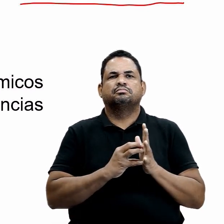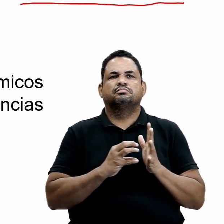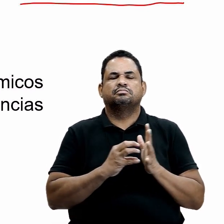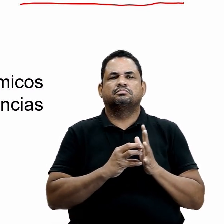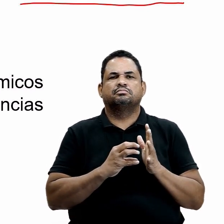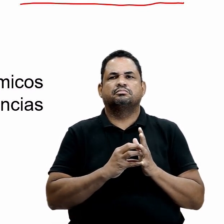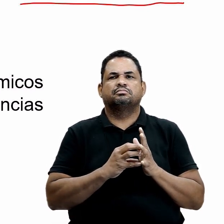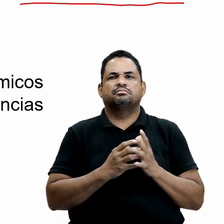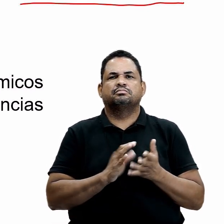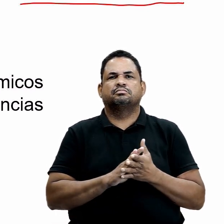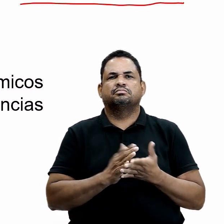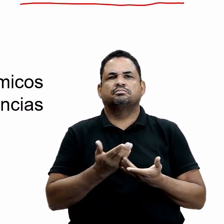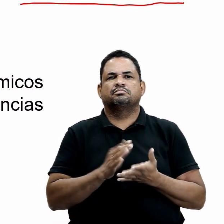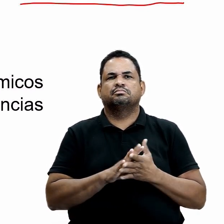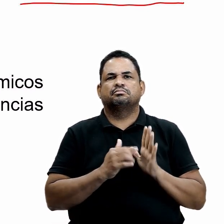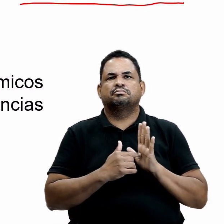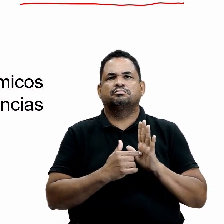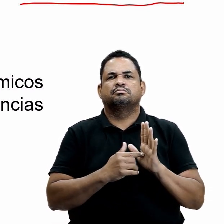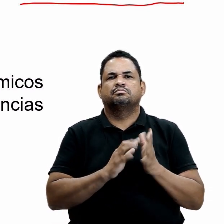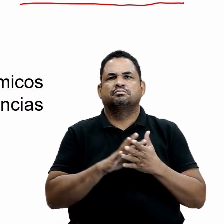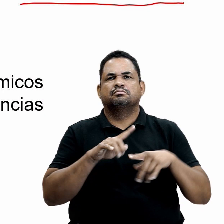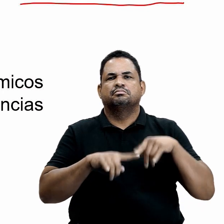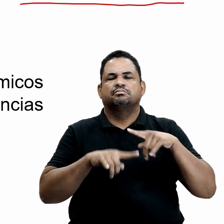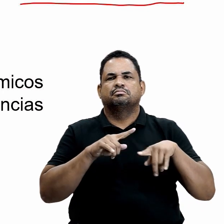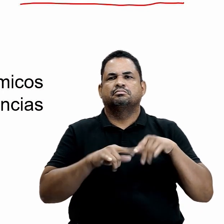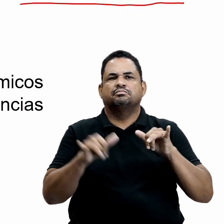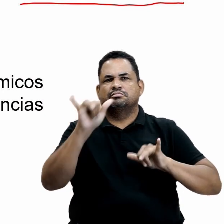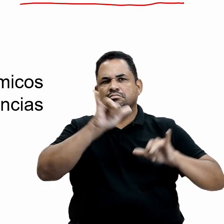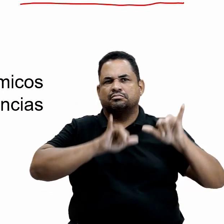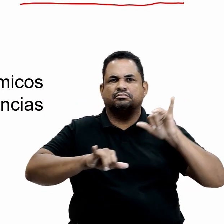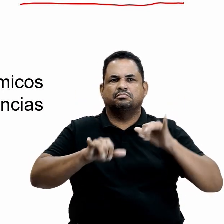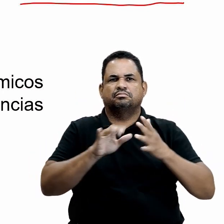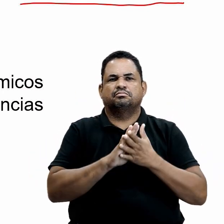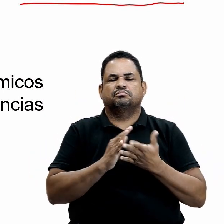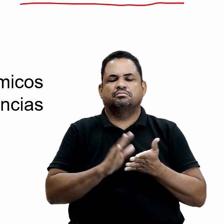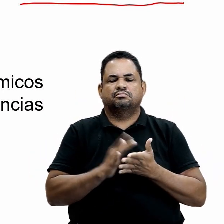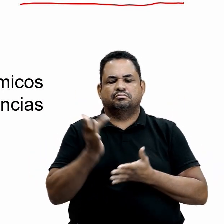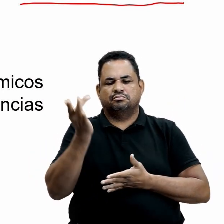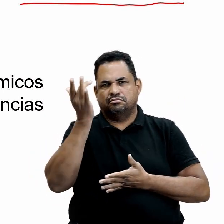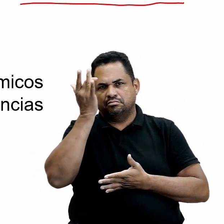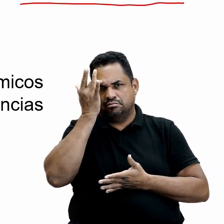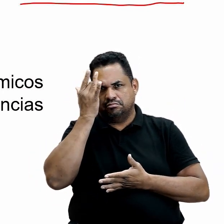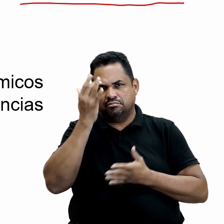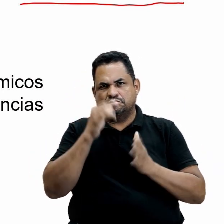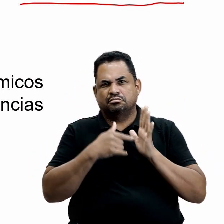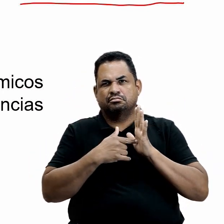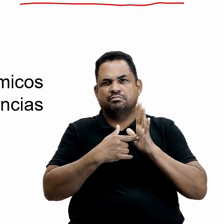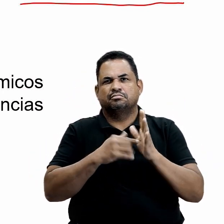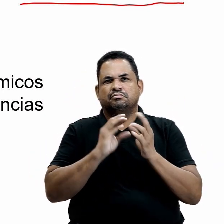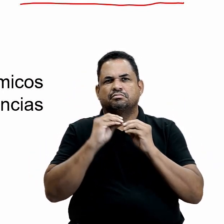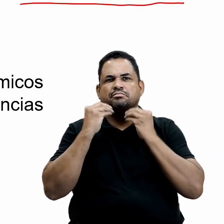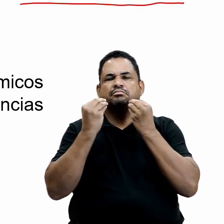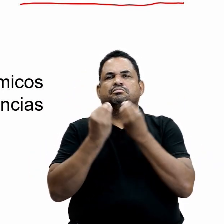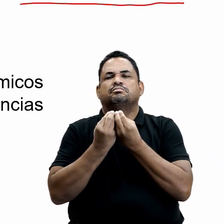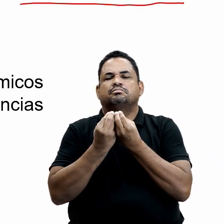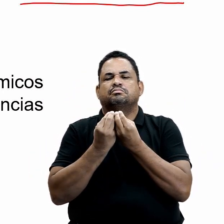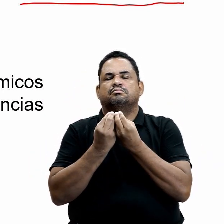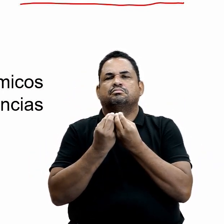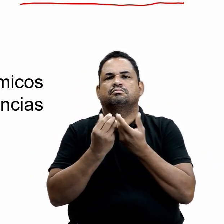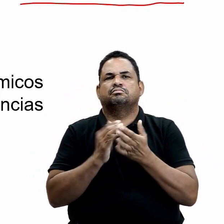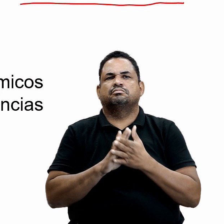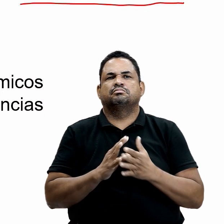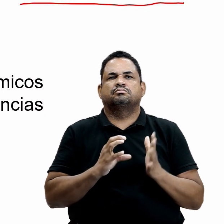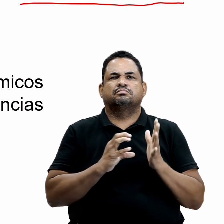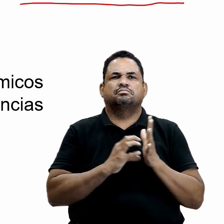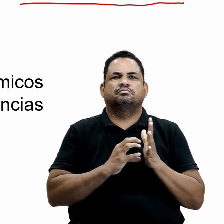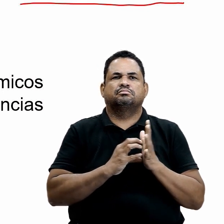símbolos, eles representam os elementos químicos e as fórmulas que representam as substâncias. Símbolos,